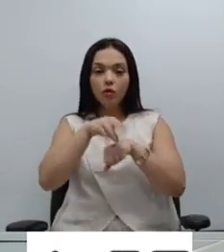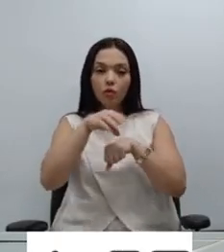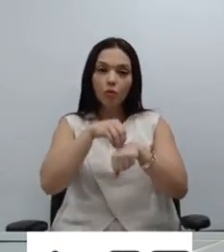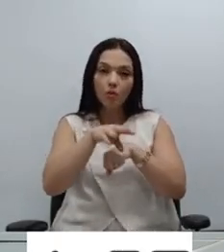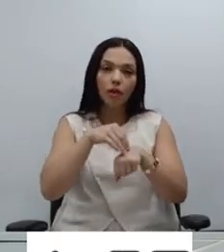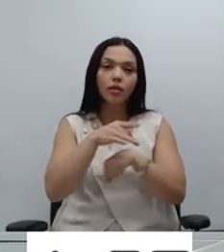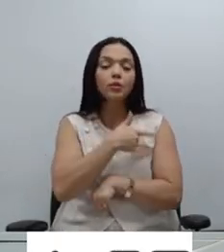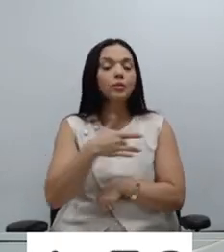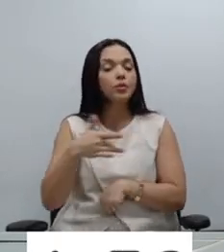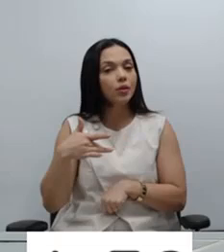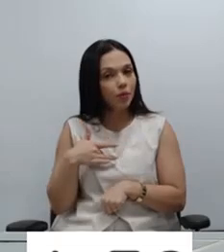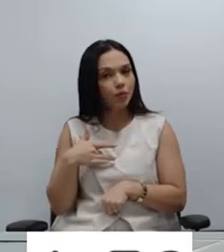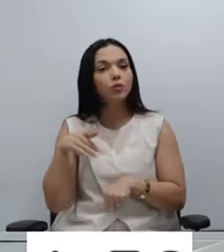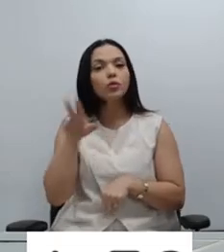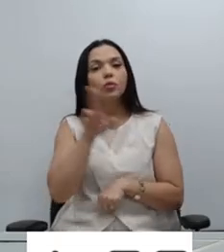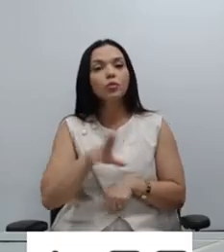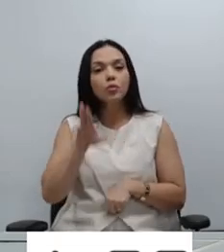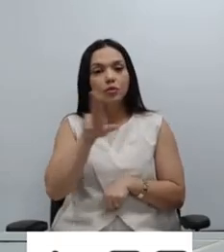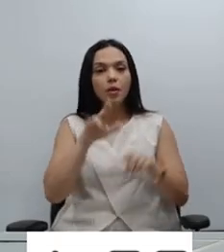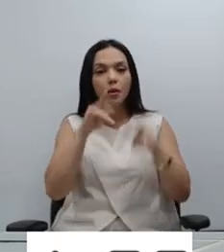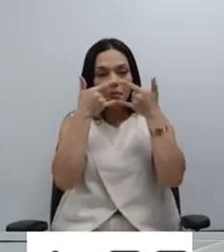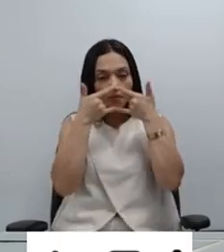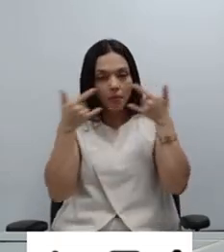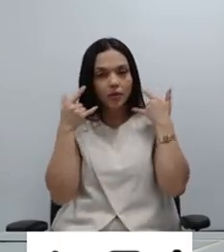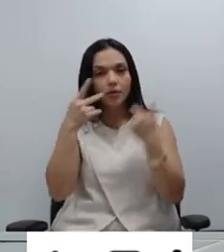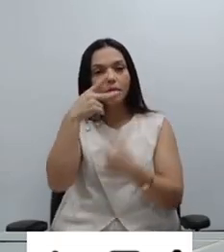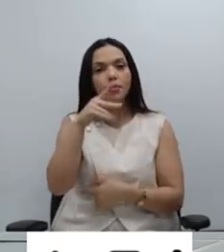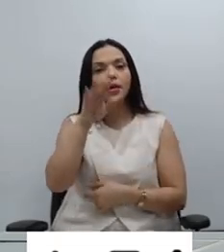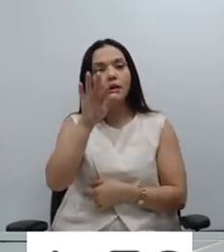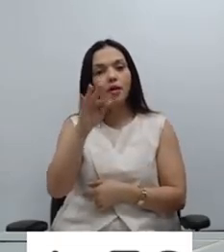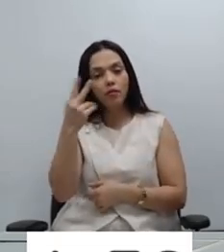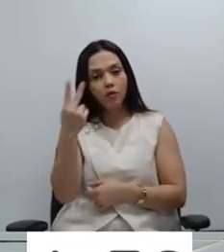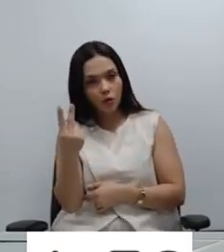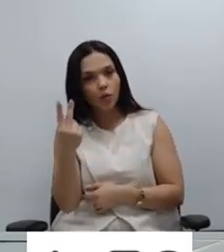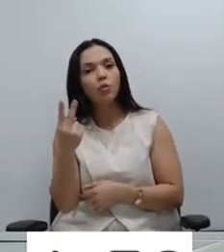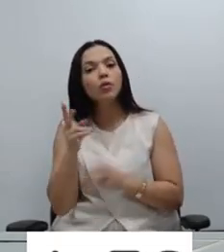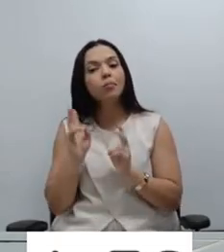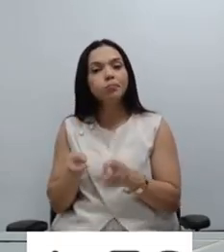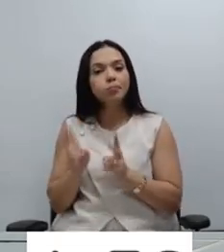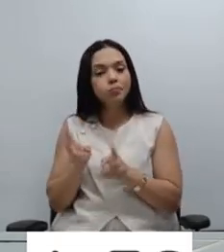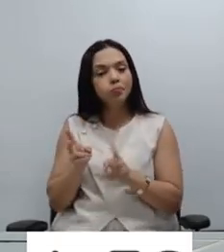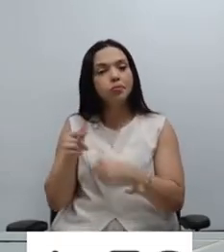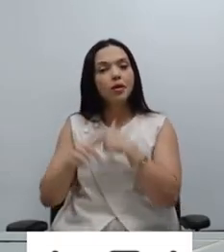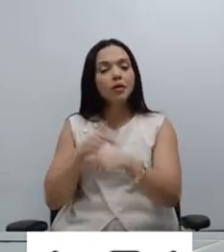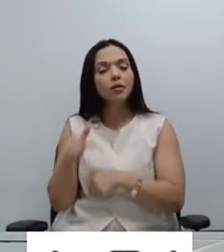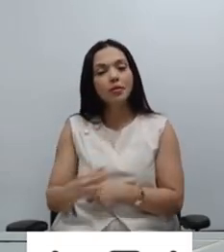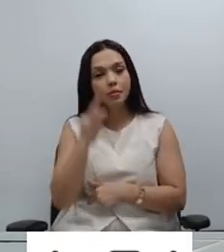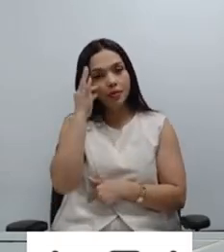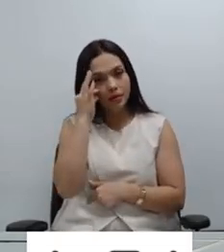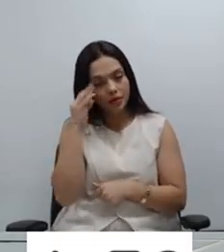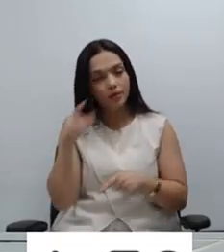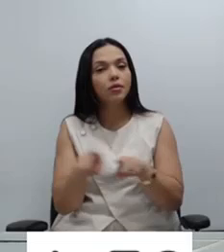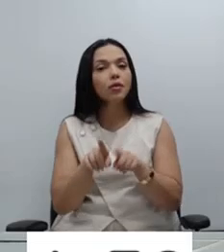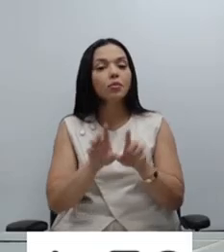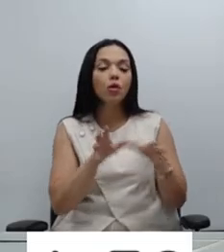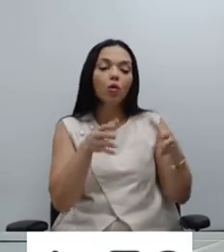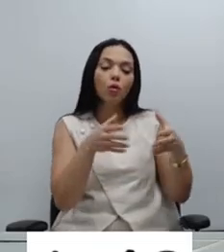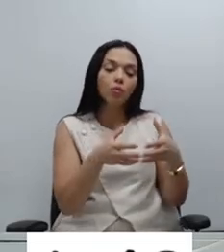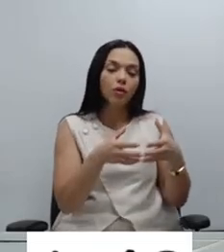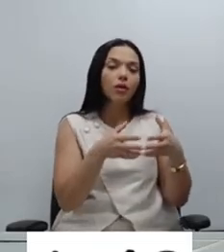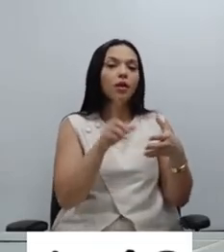saúde, fornecimento de máscara PFF2 para servidoras e servidores que forem mantidos em trabalho presencial, implantação de um comitê interno